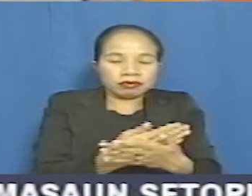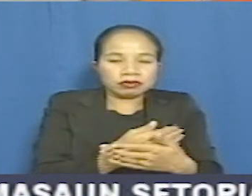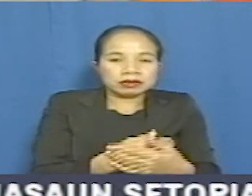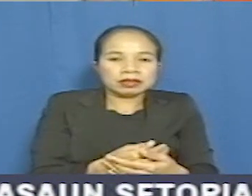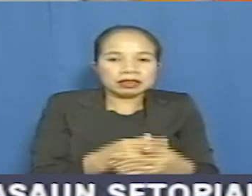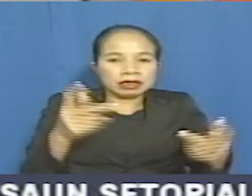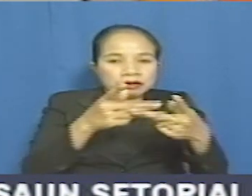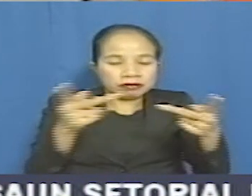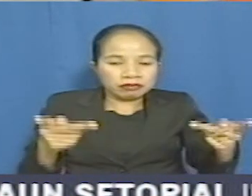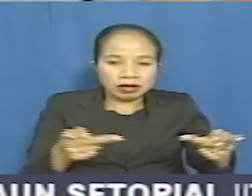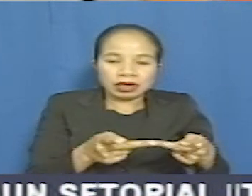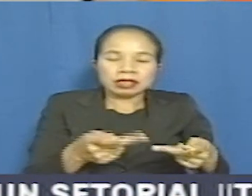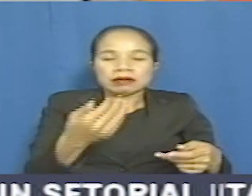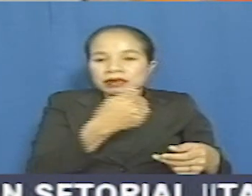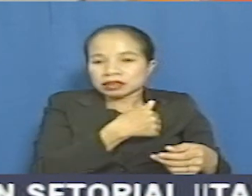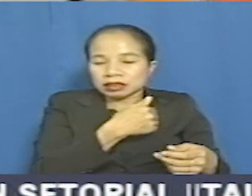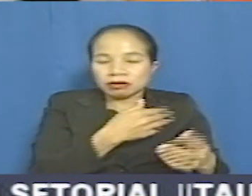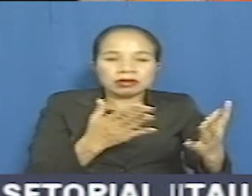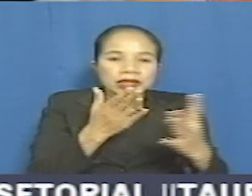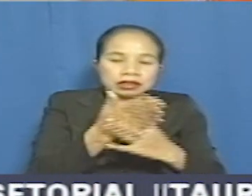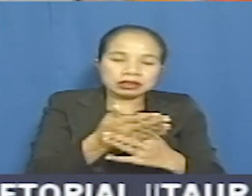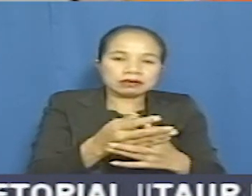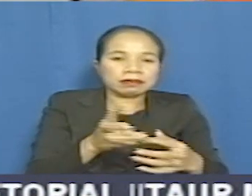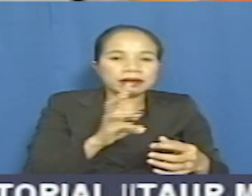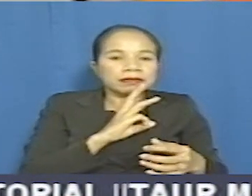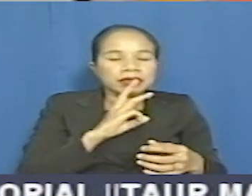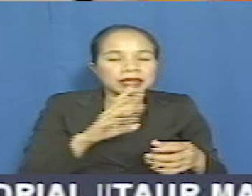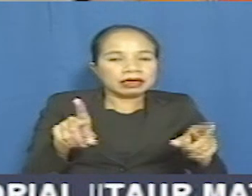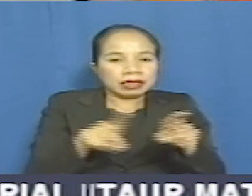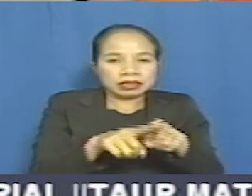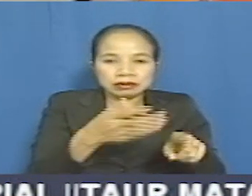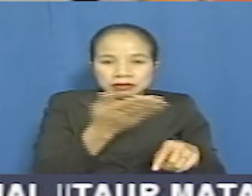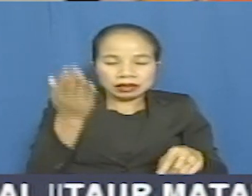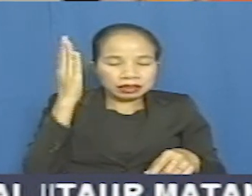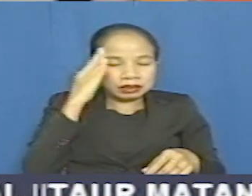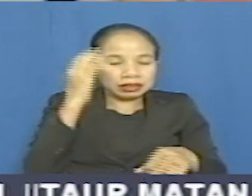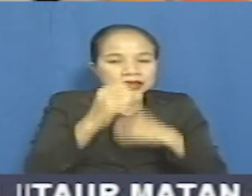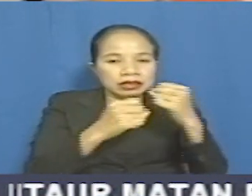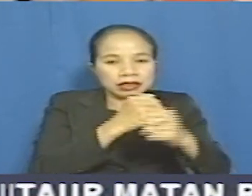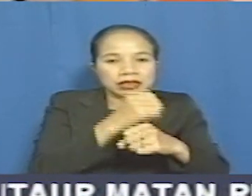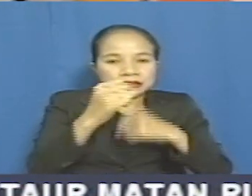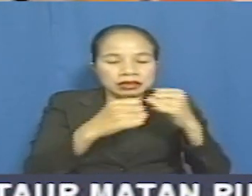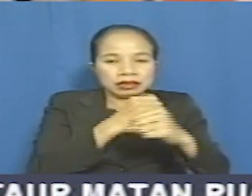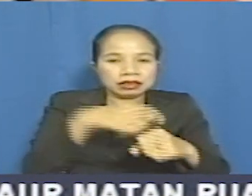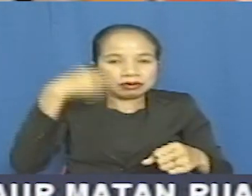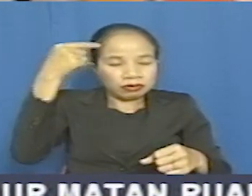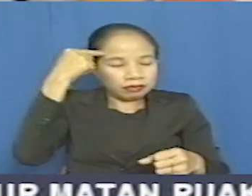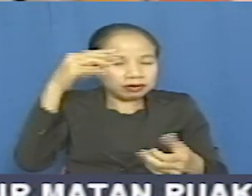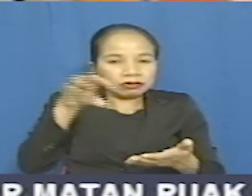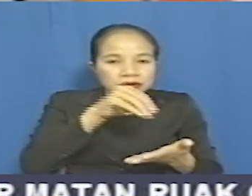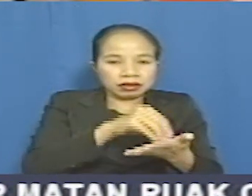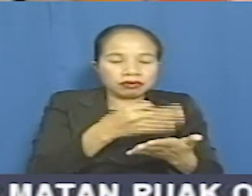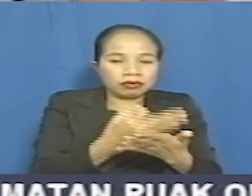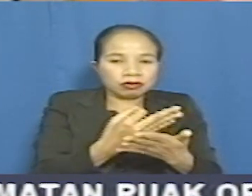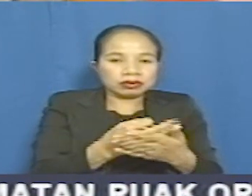a área ser nove que se dá que acesso vai ver. Não sei, mas tem tira, o governo está usando e está promovendo o projeto